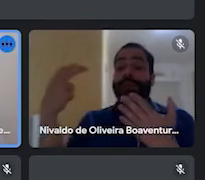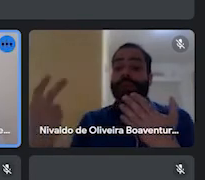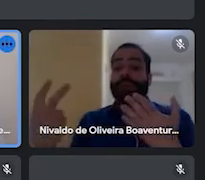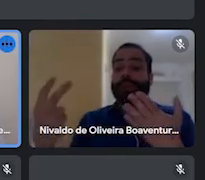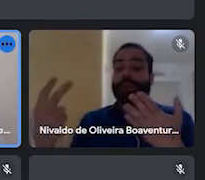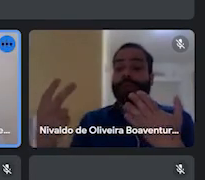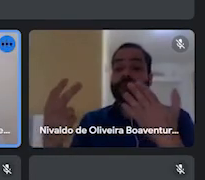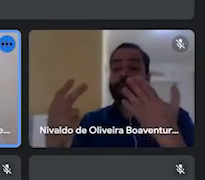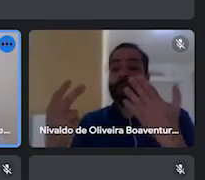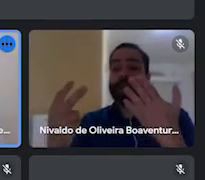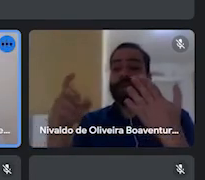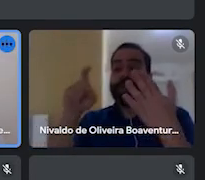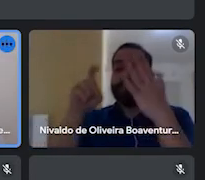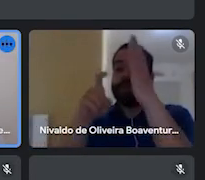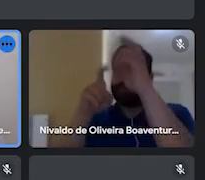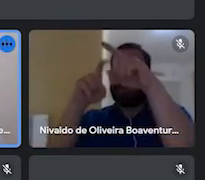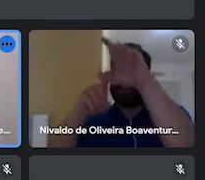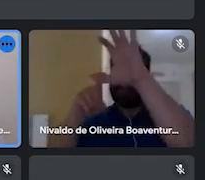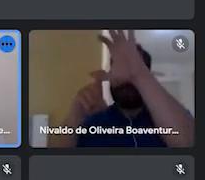lá.